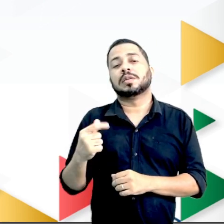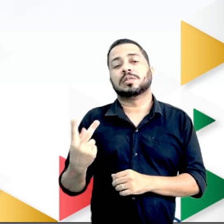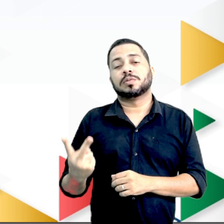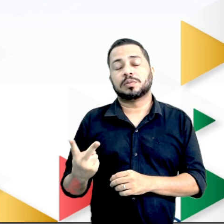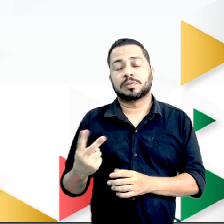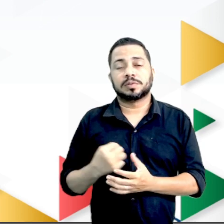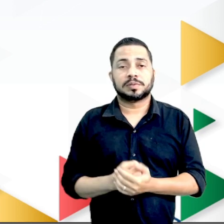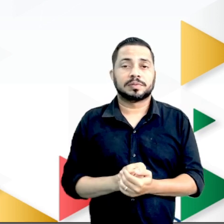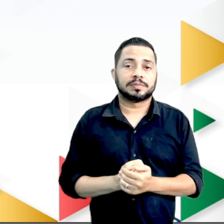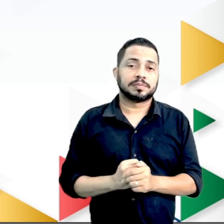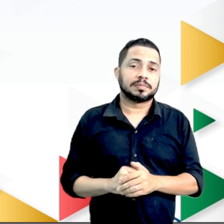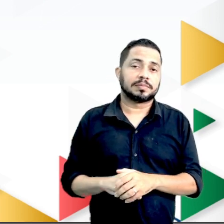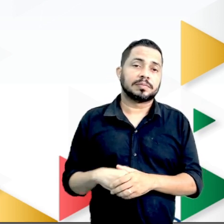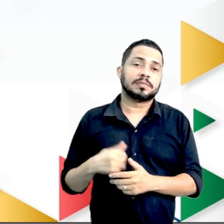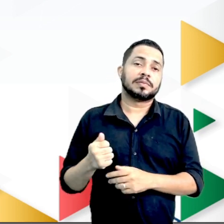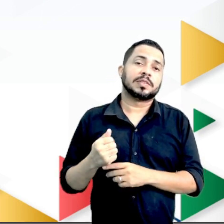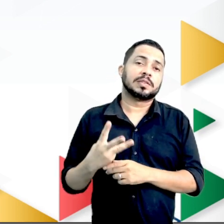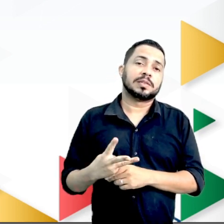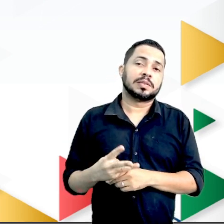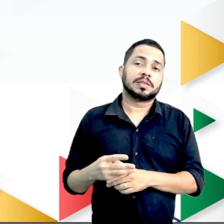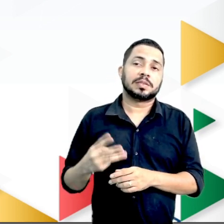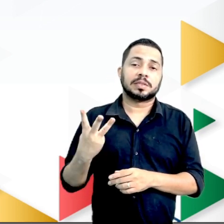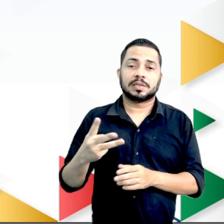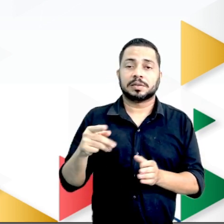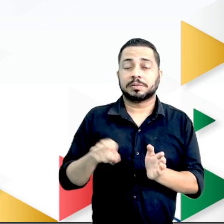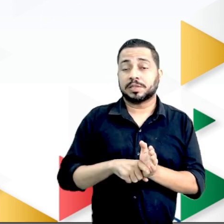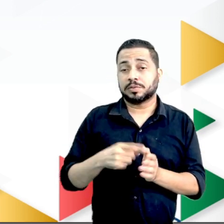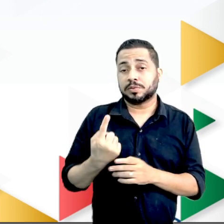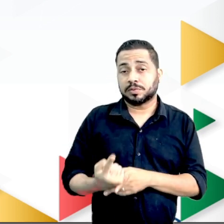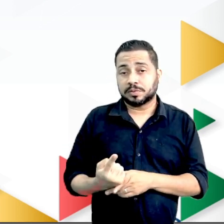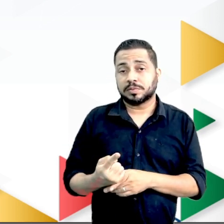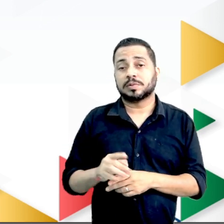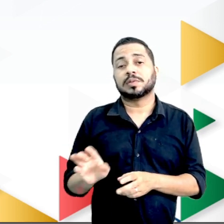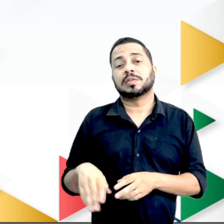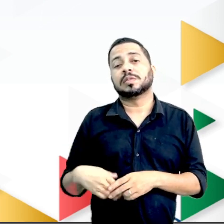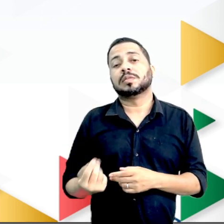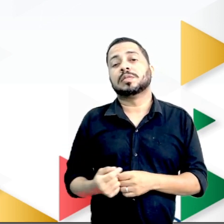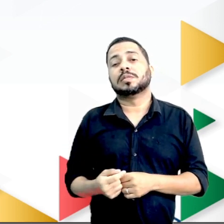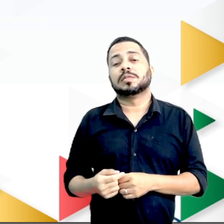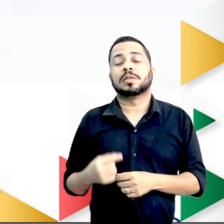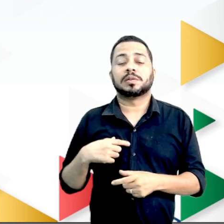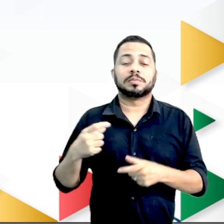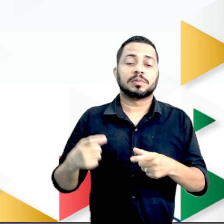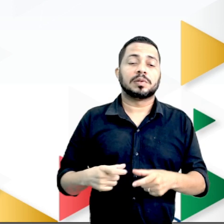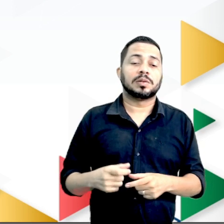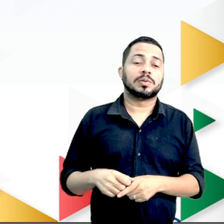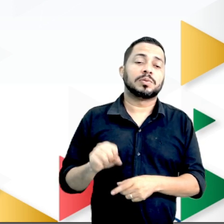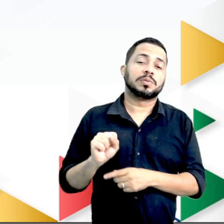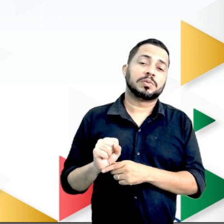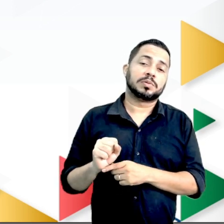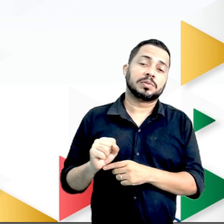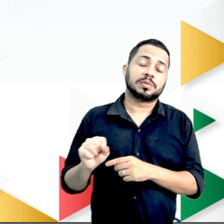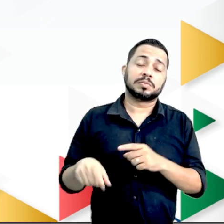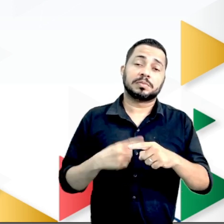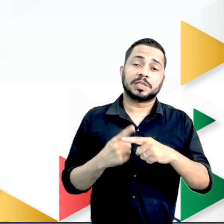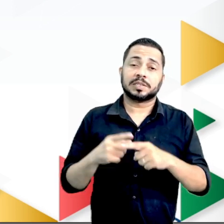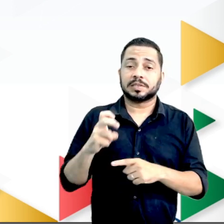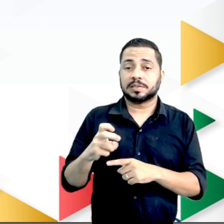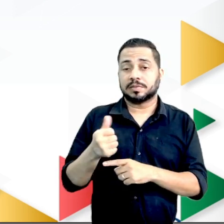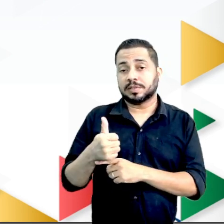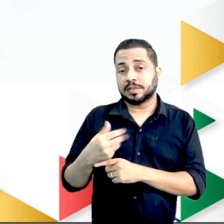como referência. A3 vai ser 3 menos 1, que é 2. Então, no lugar do A2, eu vou botar 8. 8 mais 5,